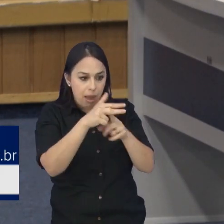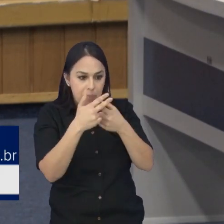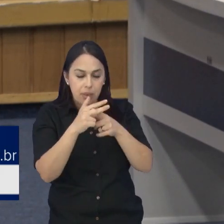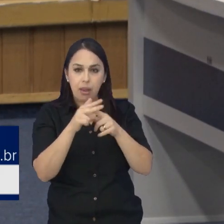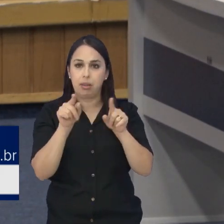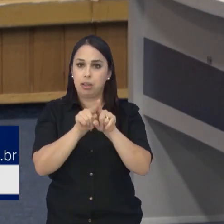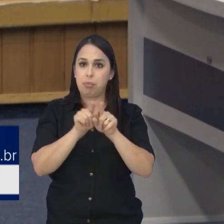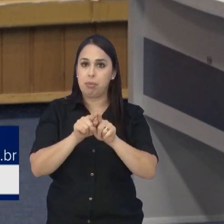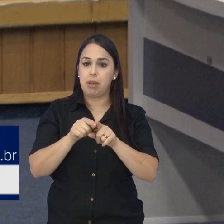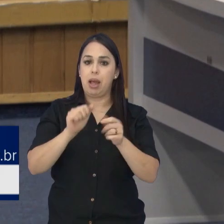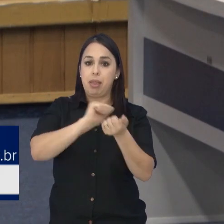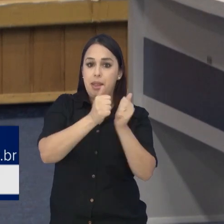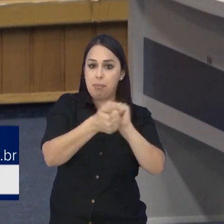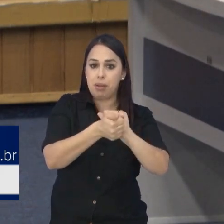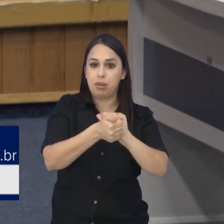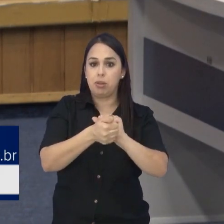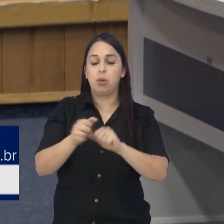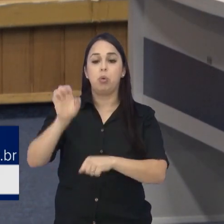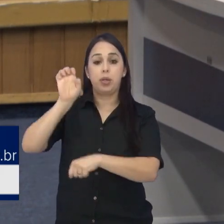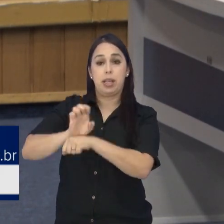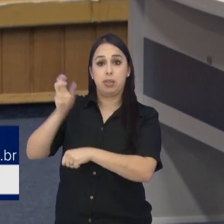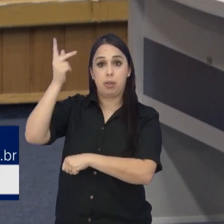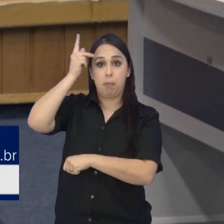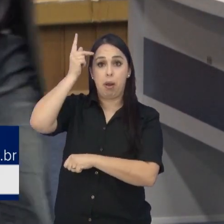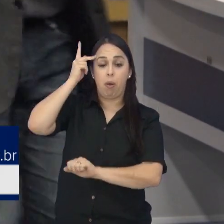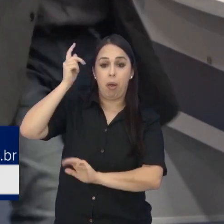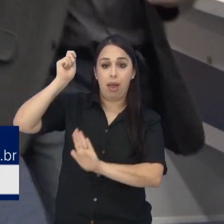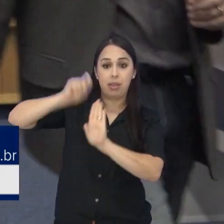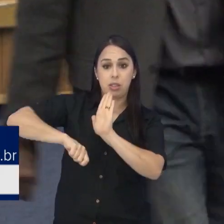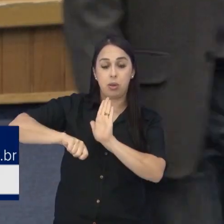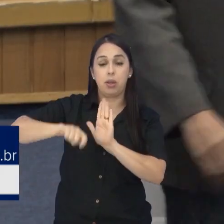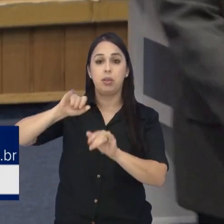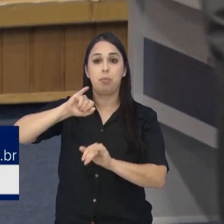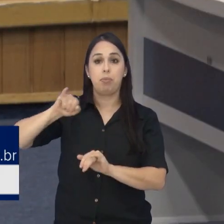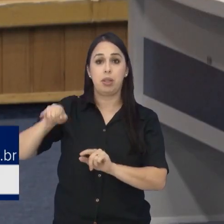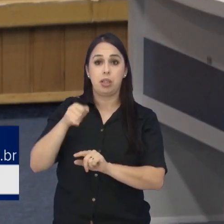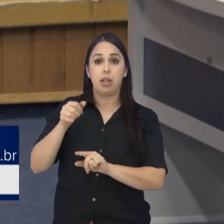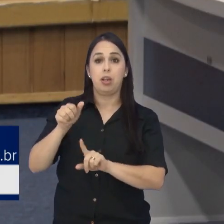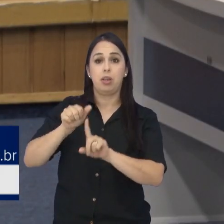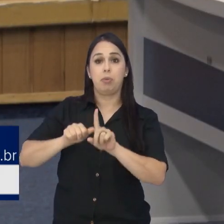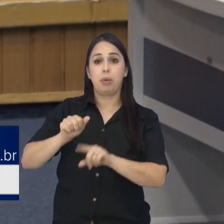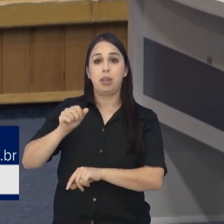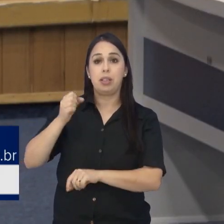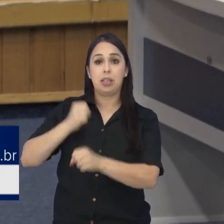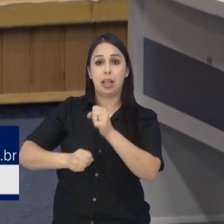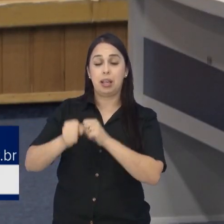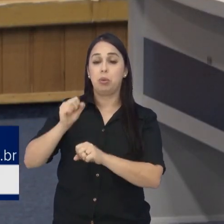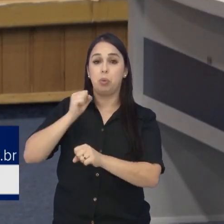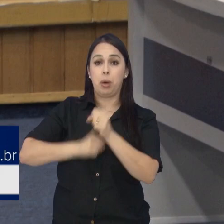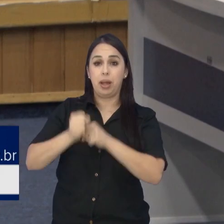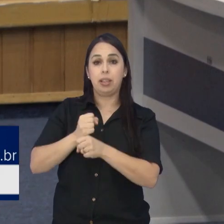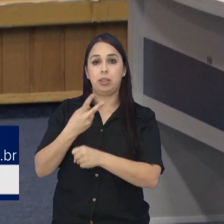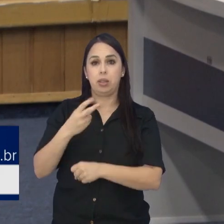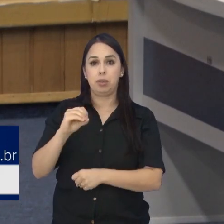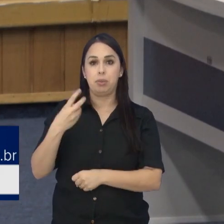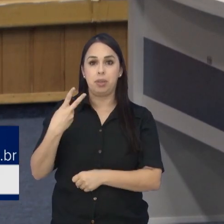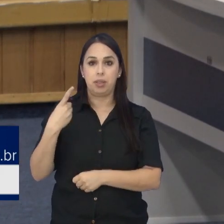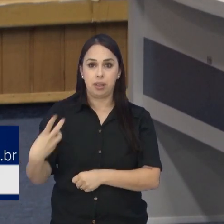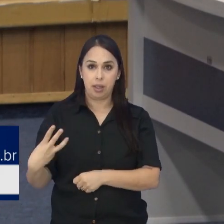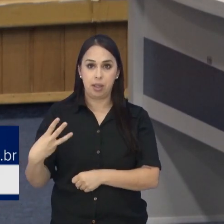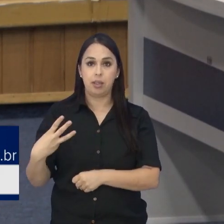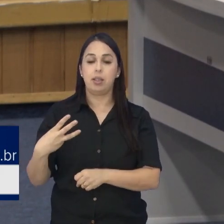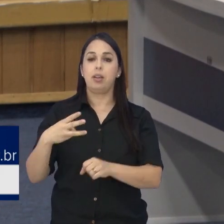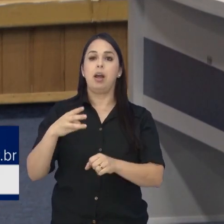Campos, o Estado de São Paulo assinou, em janeiro de 2013, a adesão ao Sistema Nacional